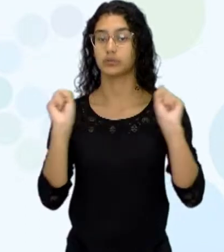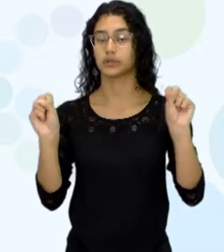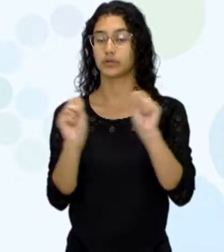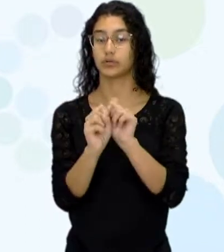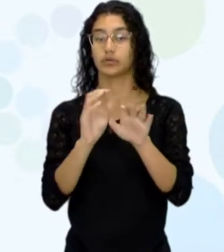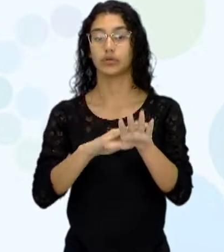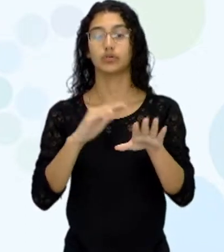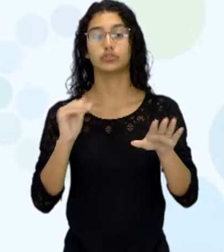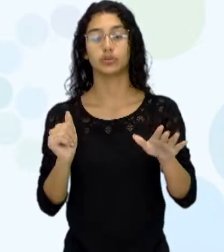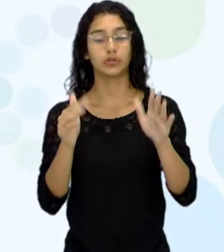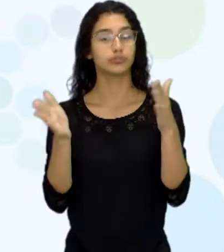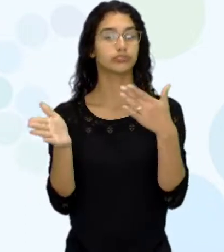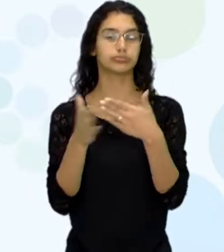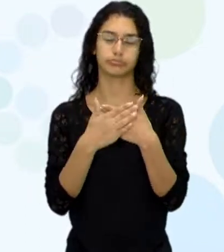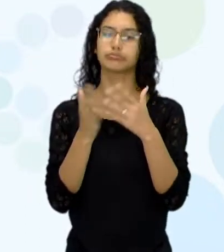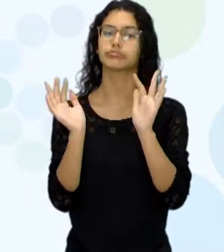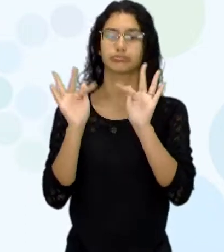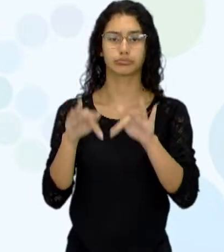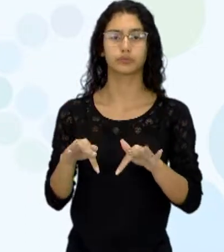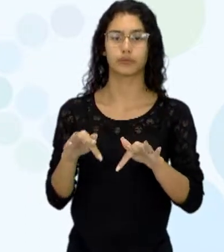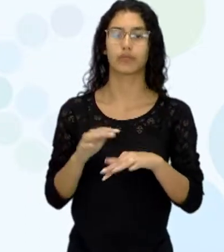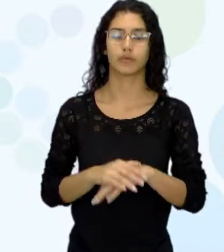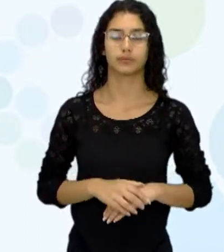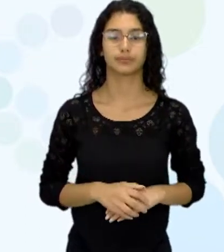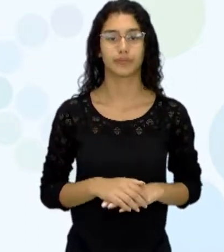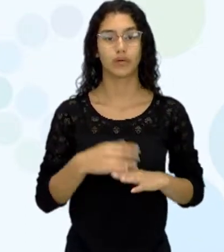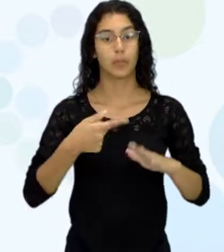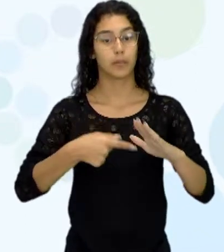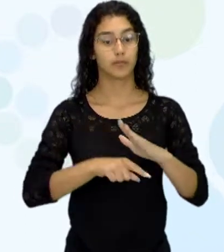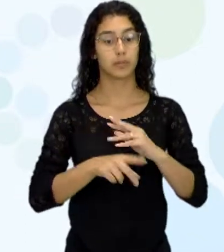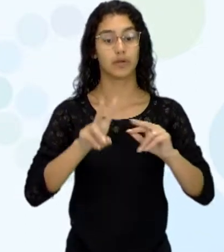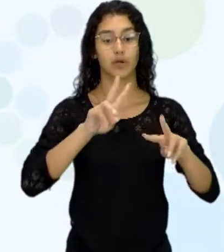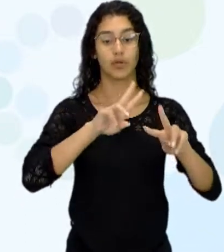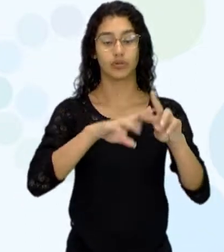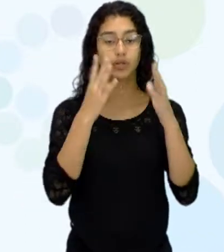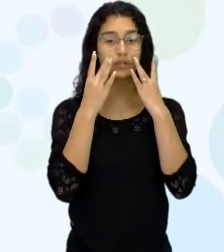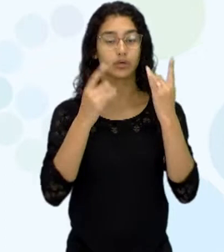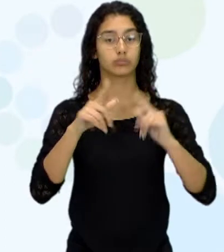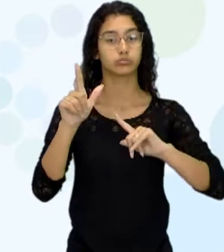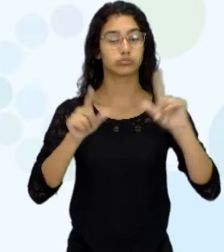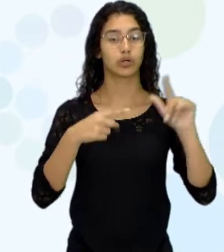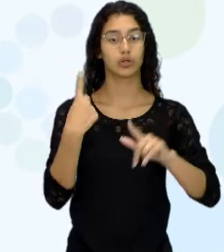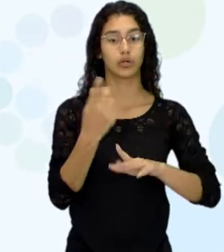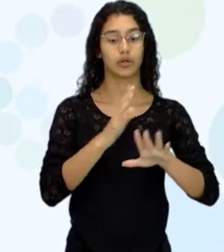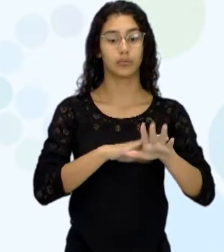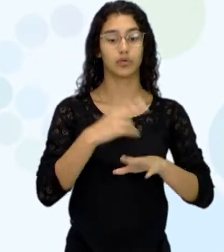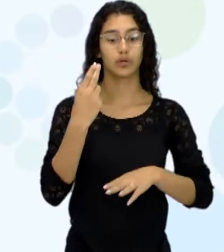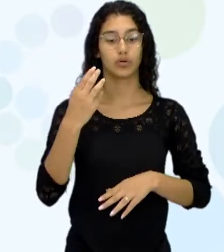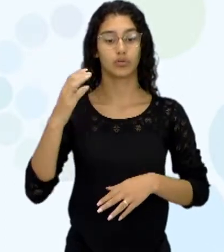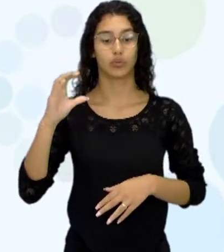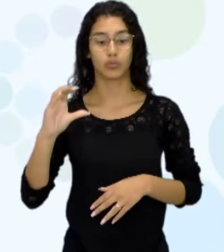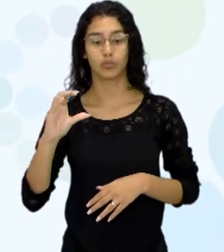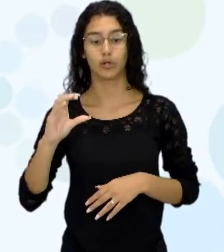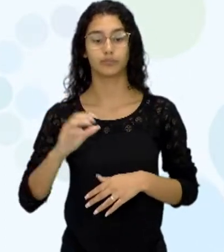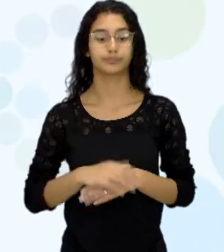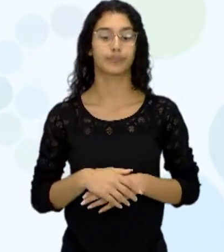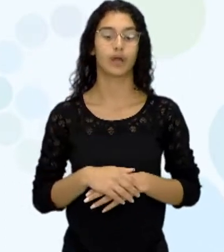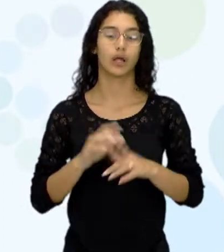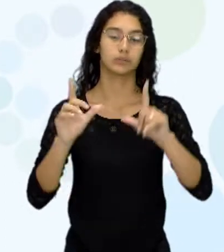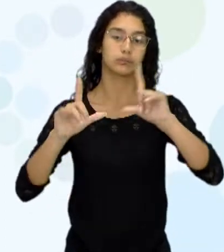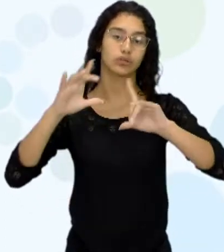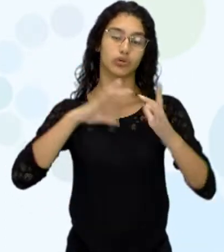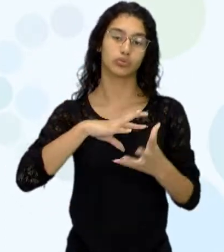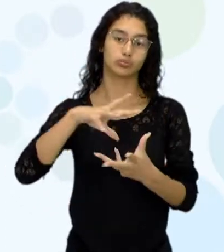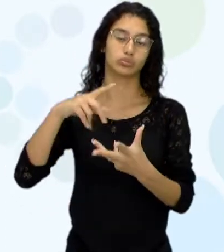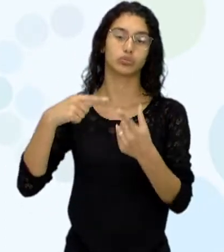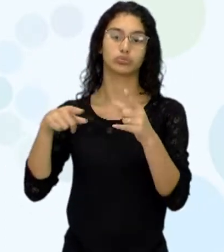chama de fechamento, né? O aprofundamento é a hashtag Se Liga na Mídia. Nós estamos na unidade curricular Tá na Mídia, Tá no Mundo,